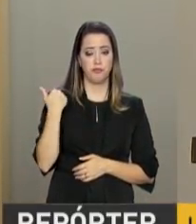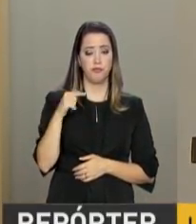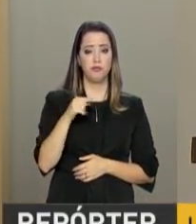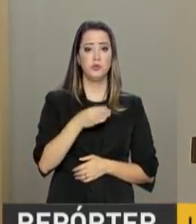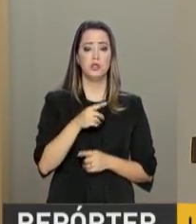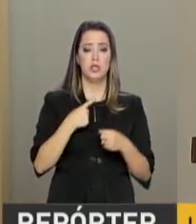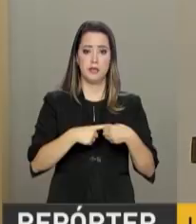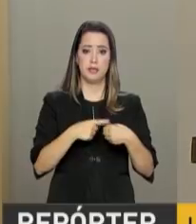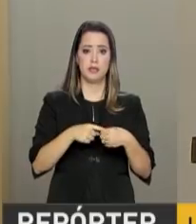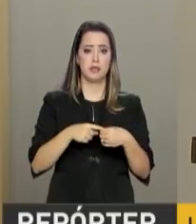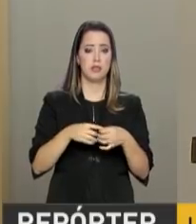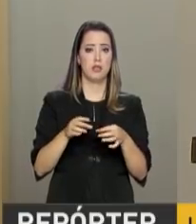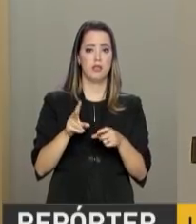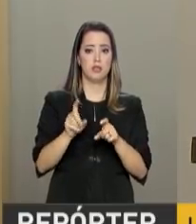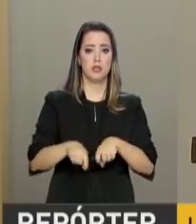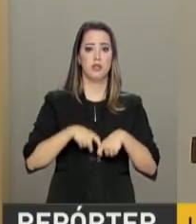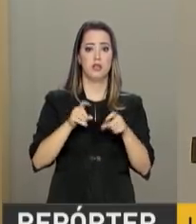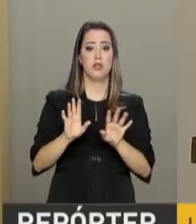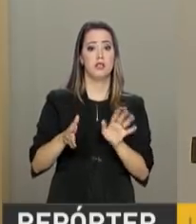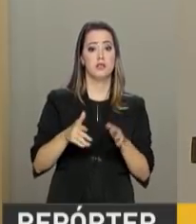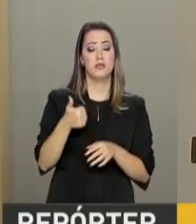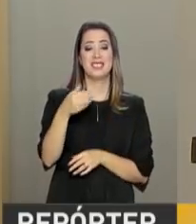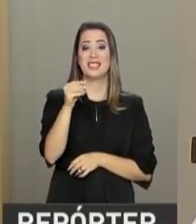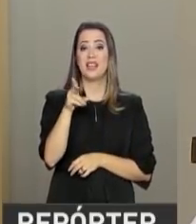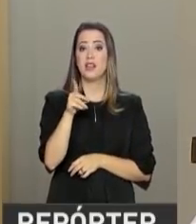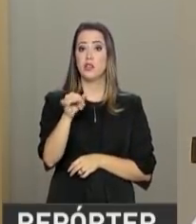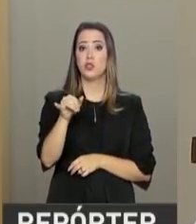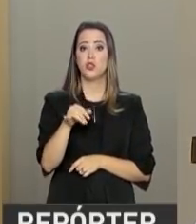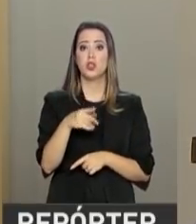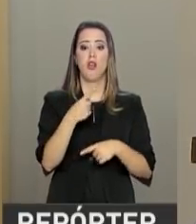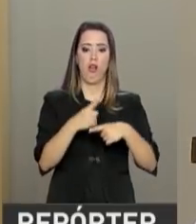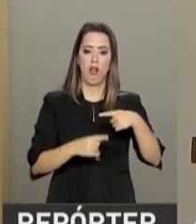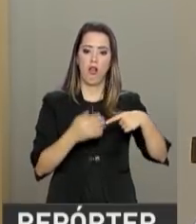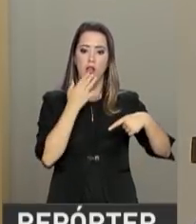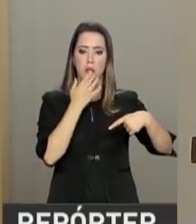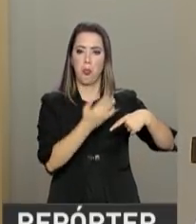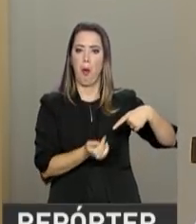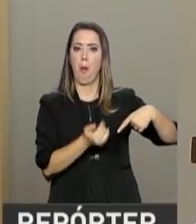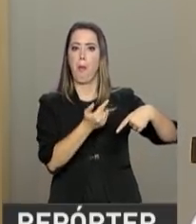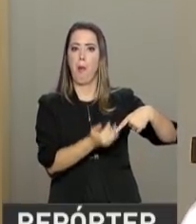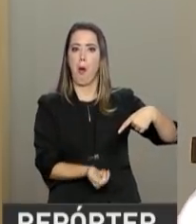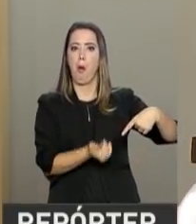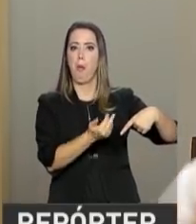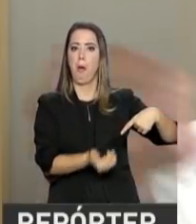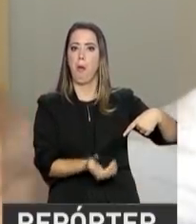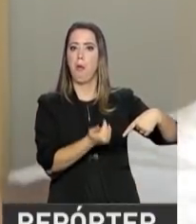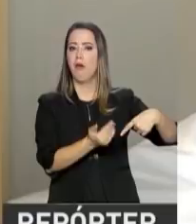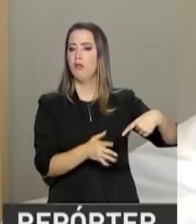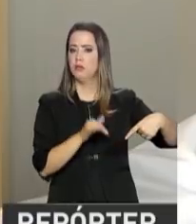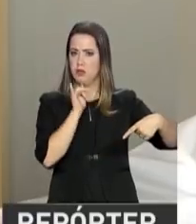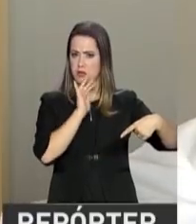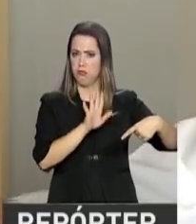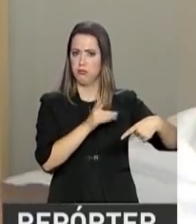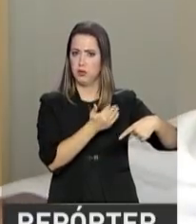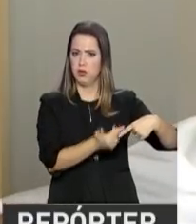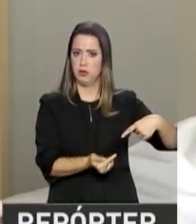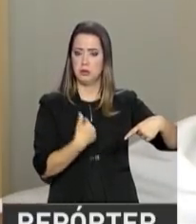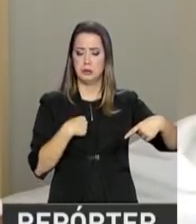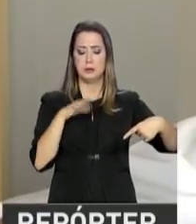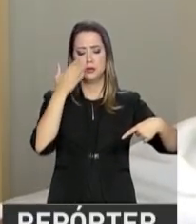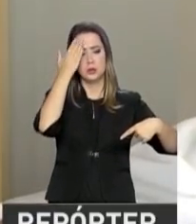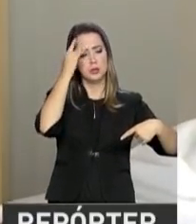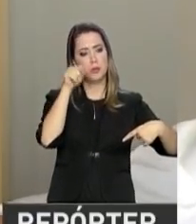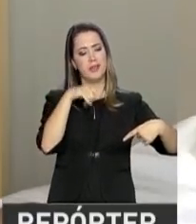dias, né, com sangramento, sem conseguir andar, sem conseguir trabalhar. E a partir do momento que eu fiz o